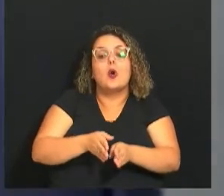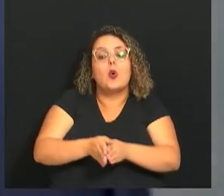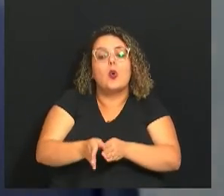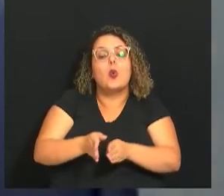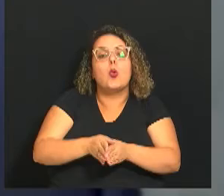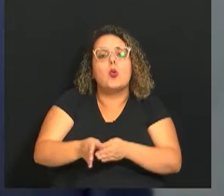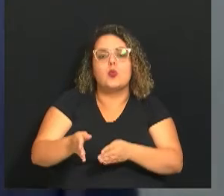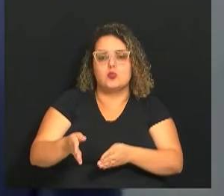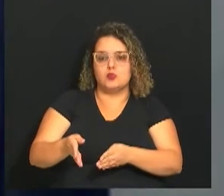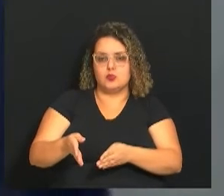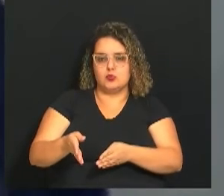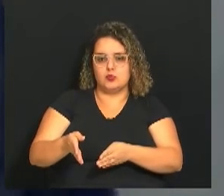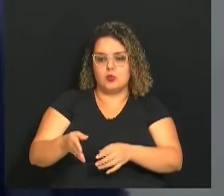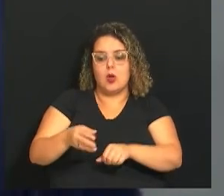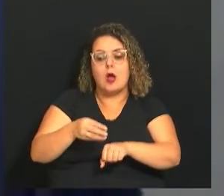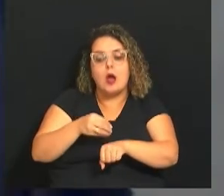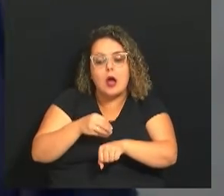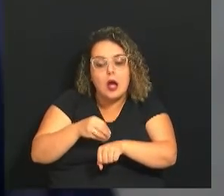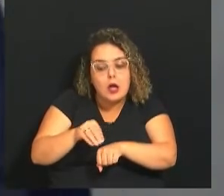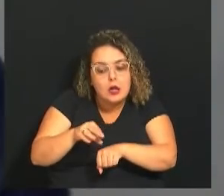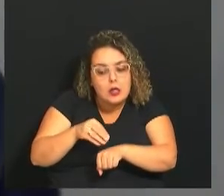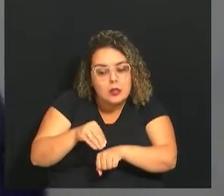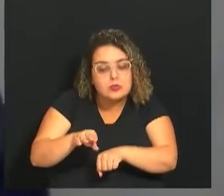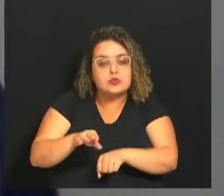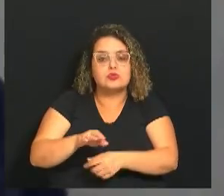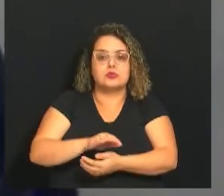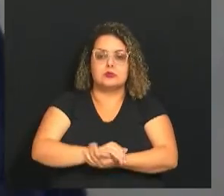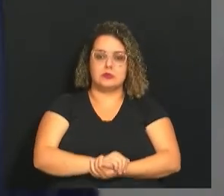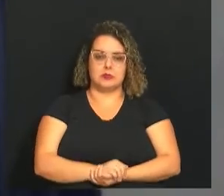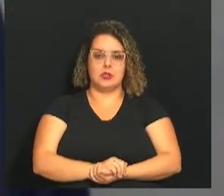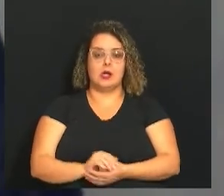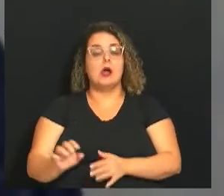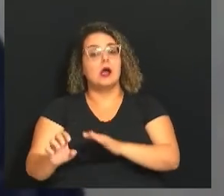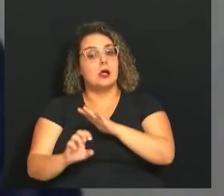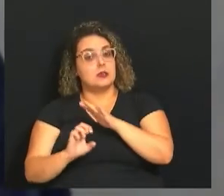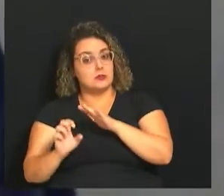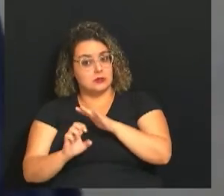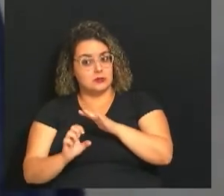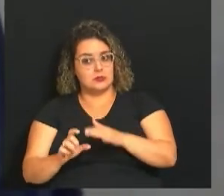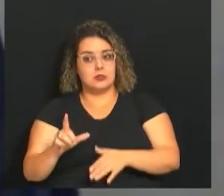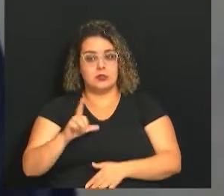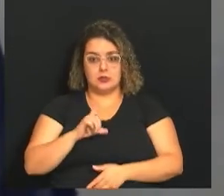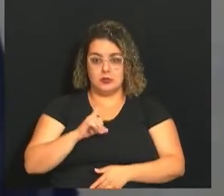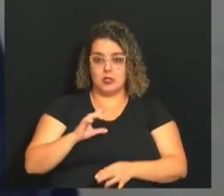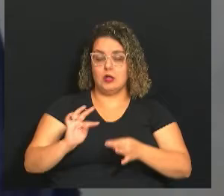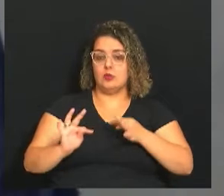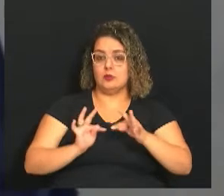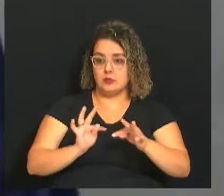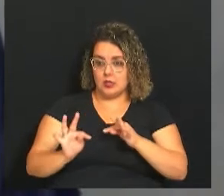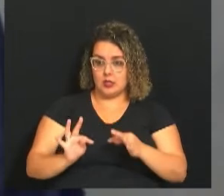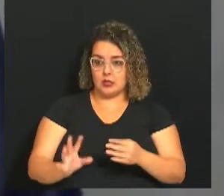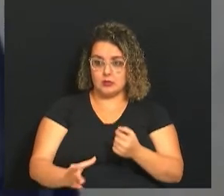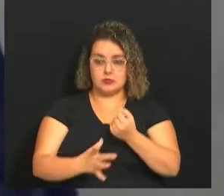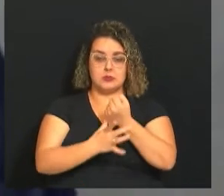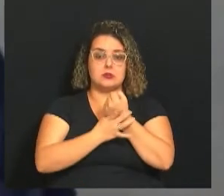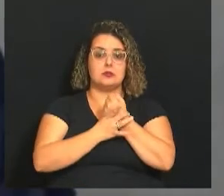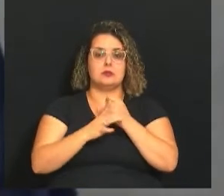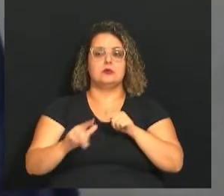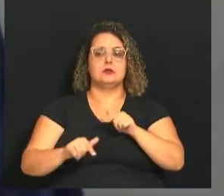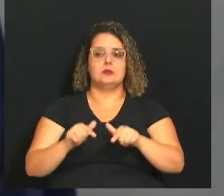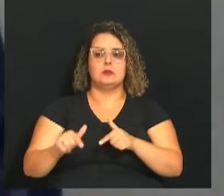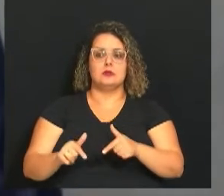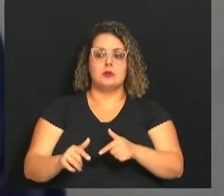sempre recomenda, normalmente as empresas têm um técnico de segurança do trabalho, e esse técnico de